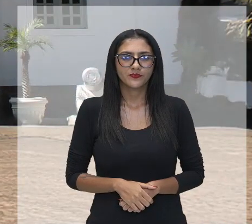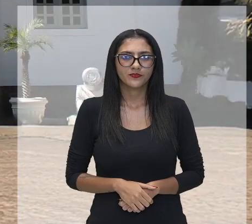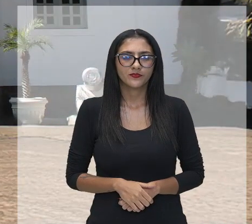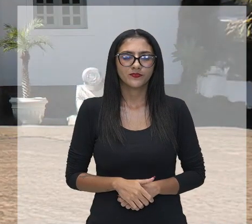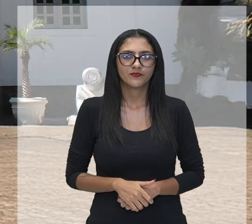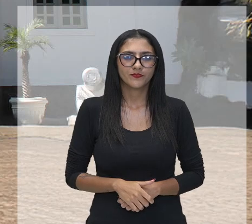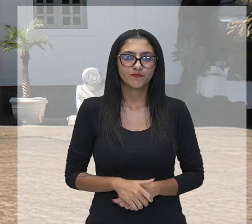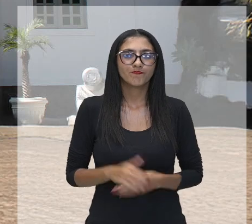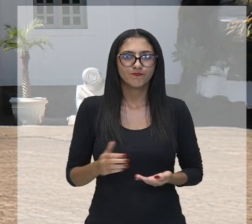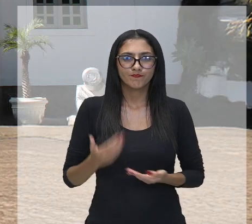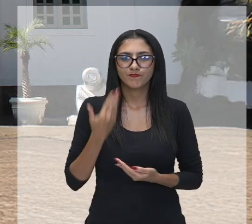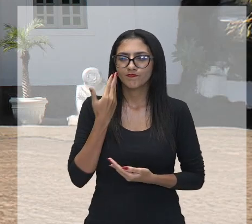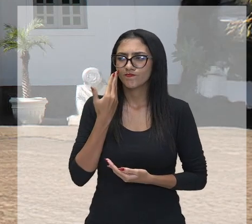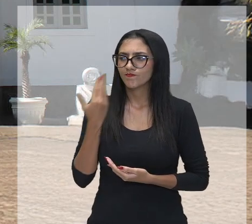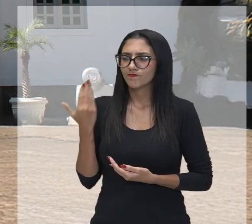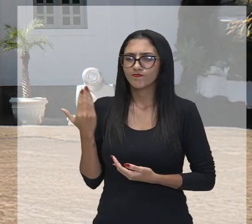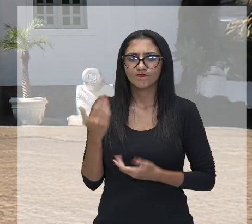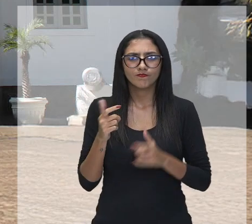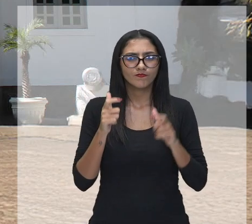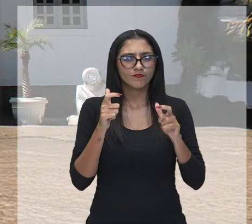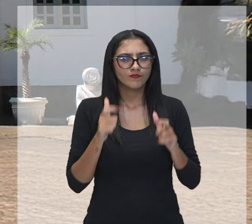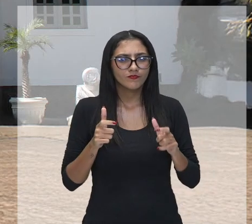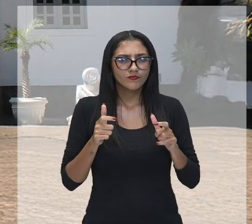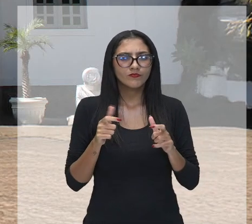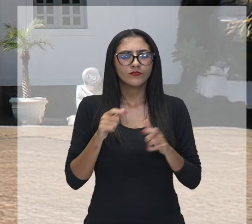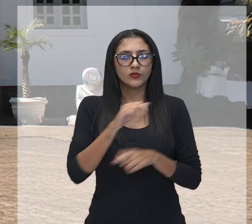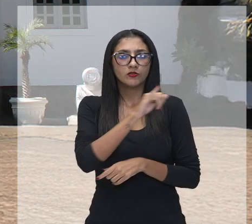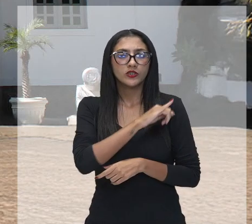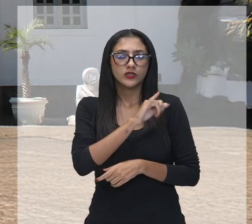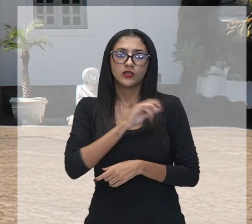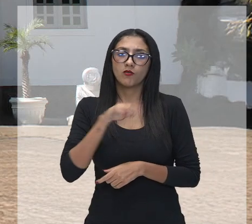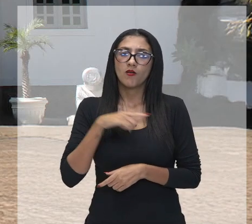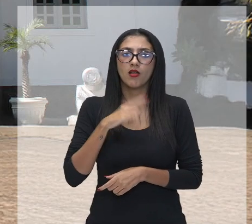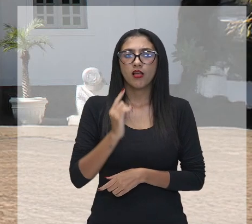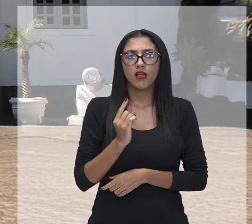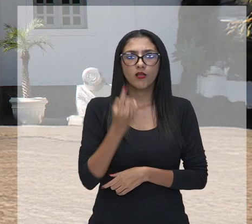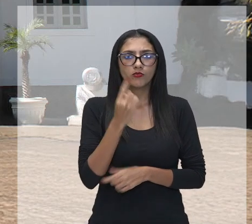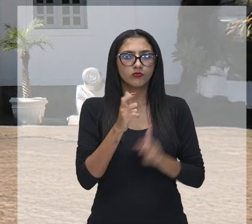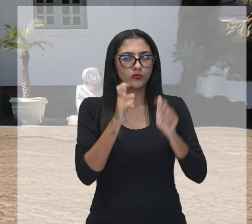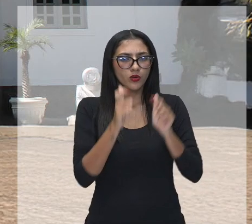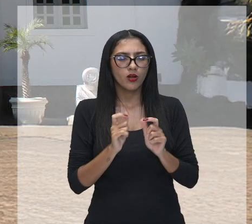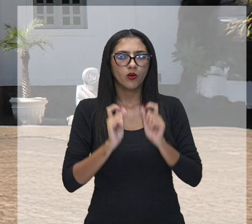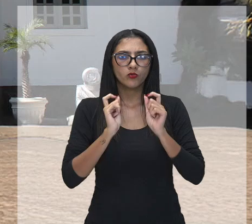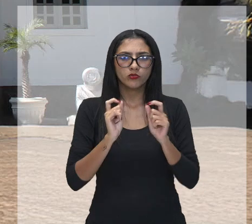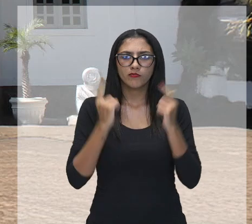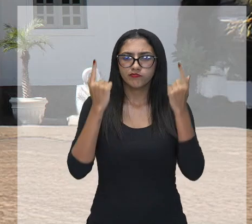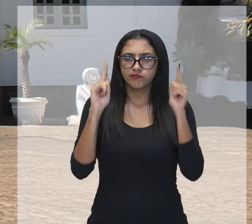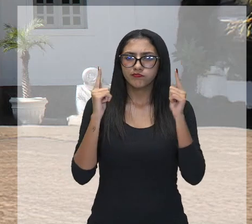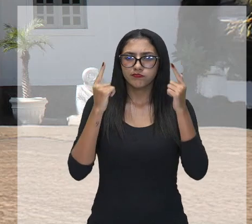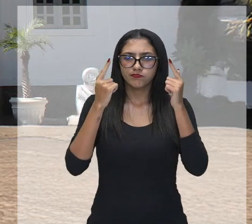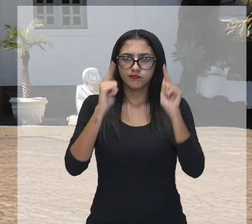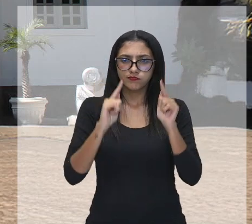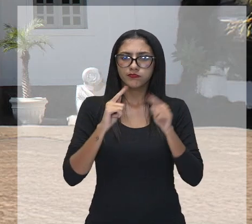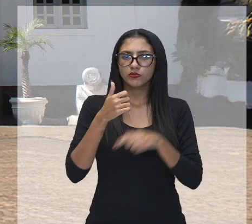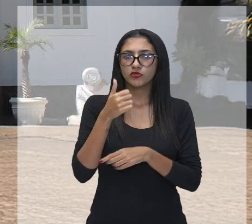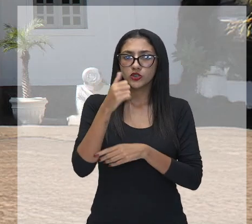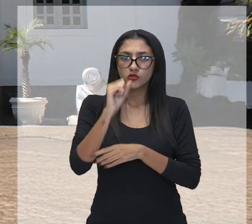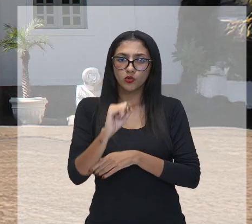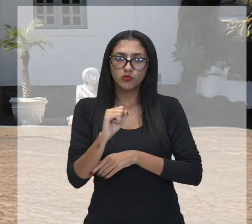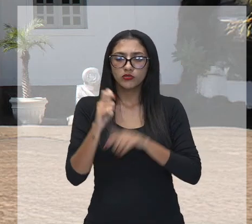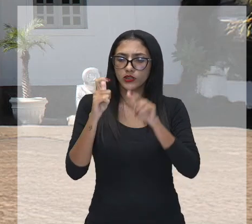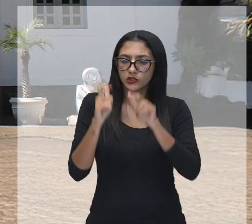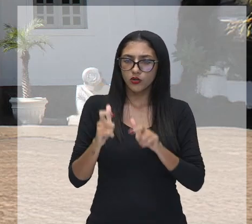Estamos aqui na frente do Forte de Copacabana, que vai ser um dos cenários da Revolta dos 18 do Forte de